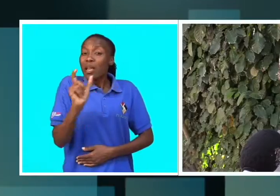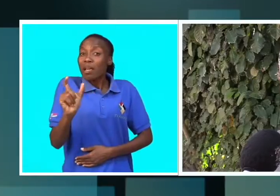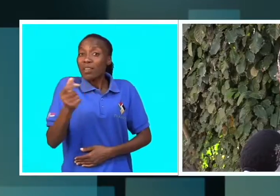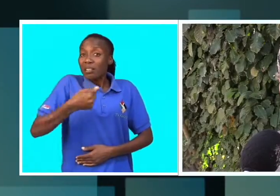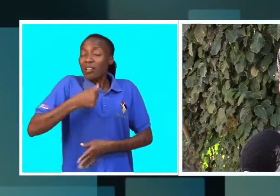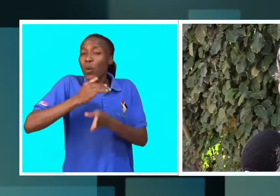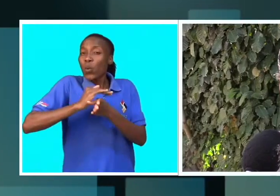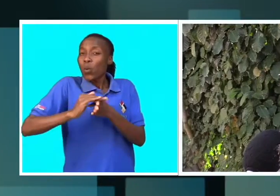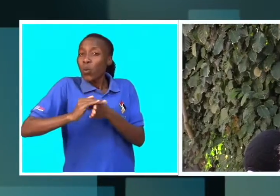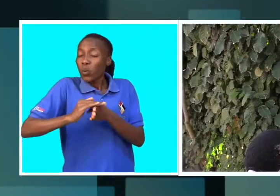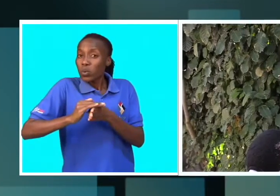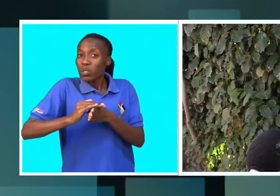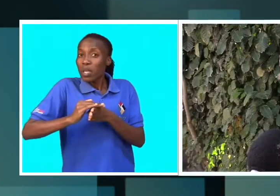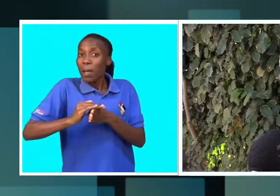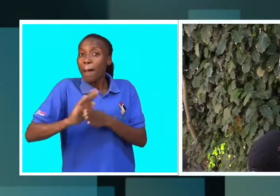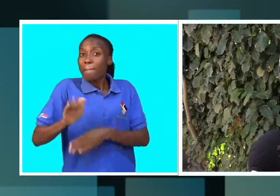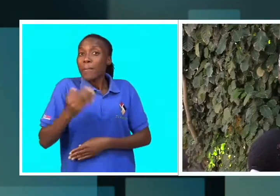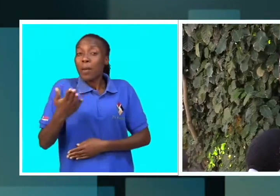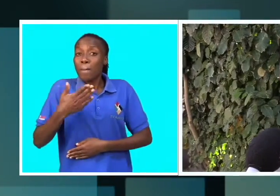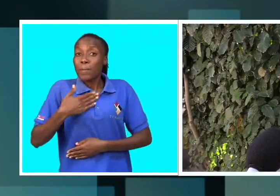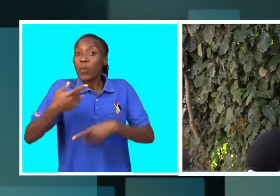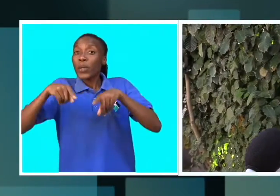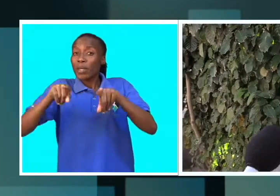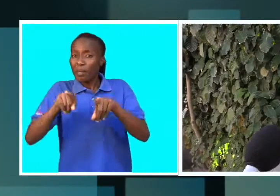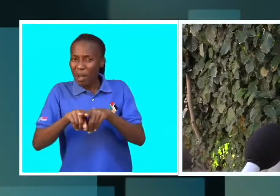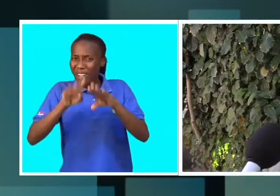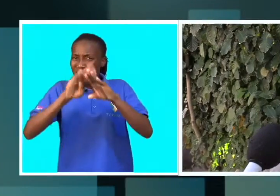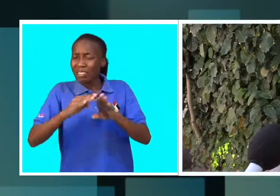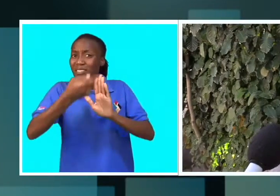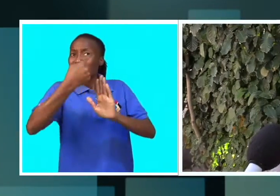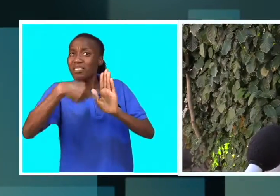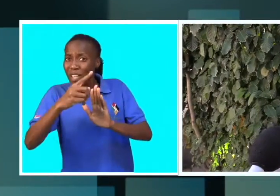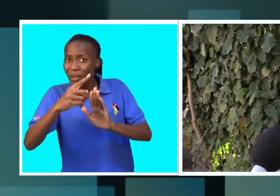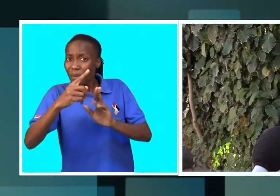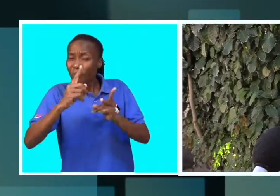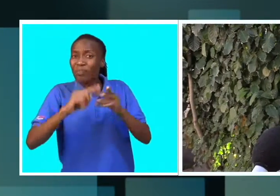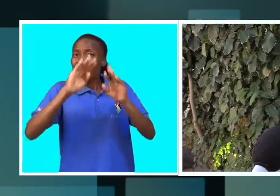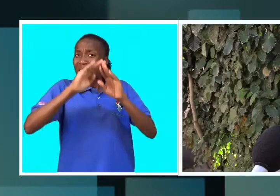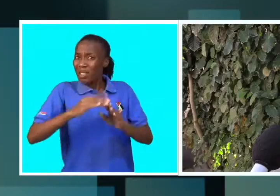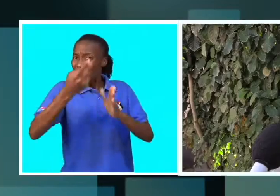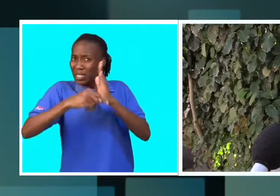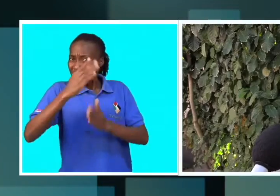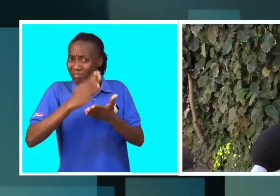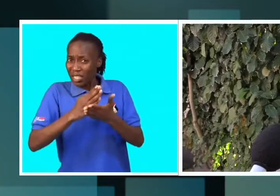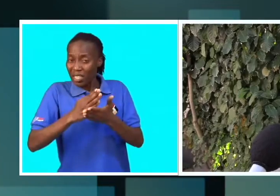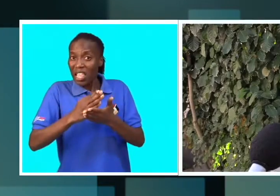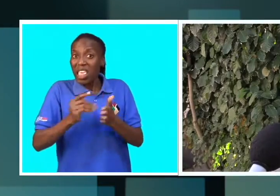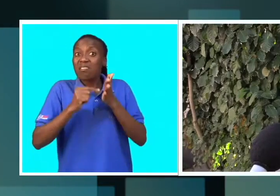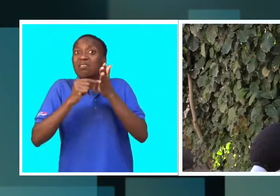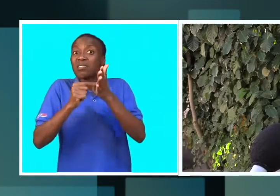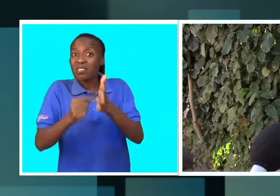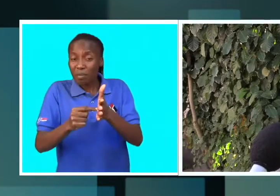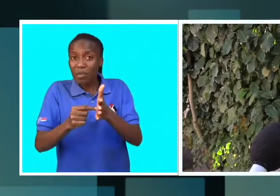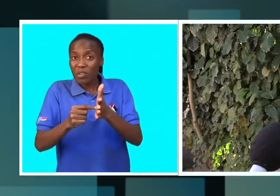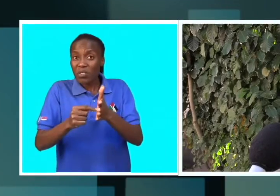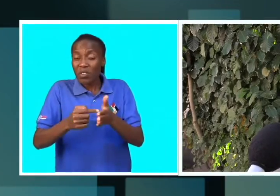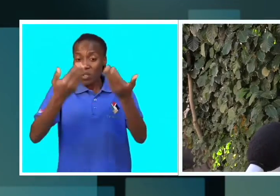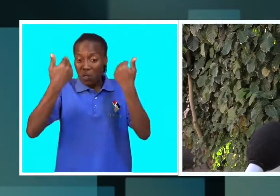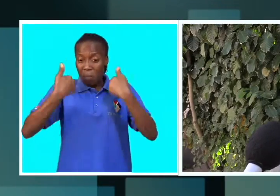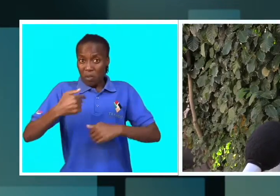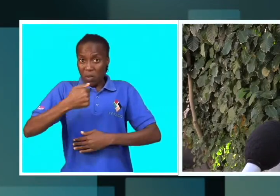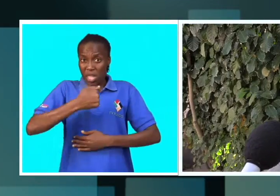as palavras que eu prefiro para o meu irmão por aí estão certas, estão corretas? E se fosse